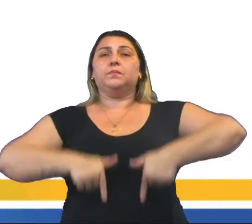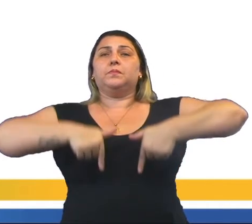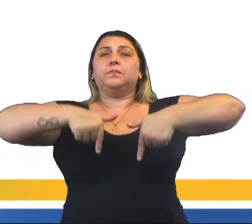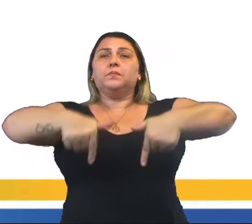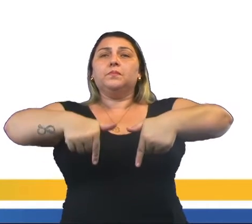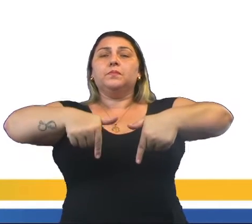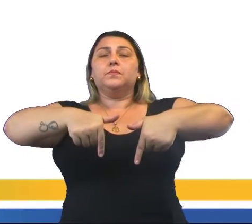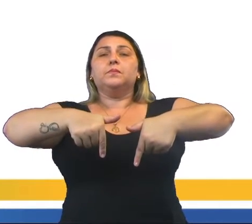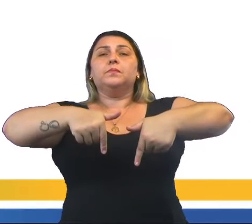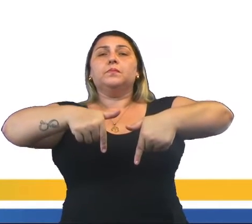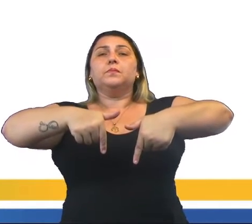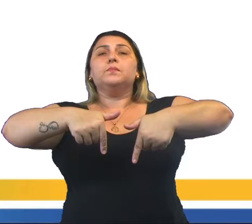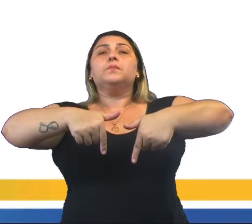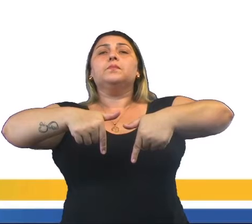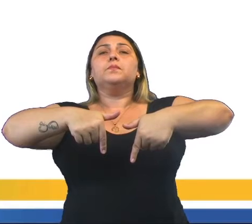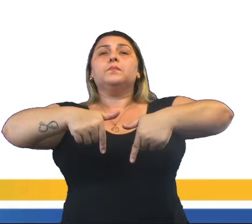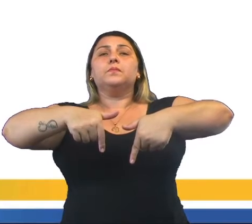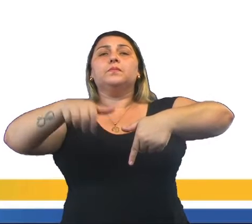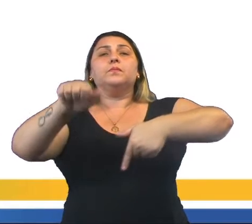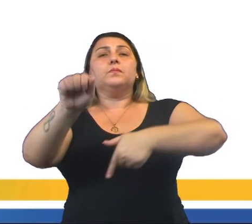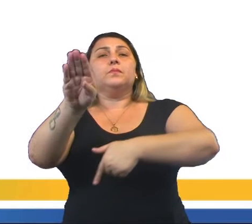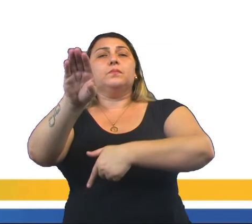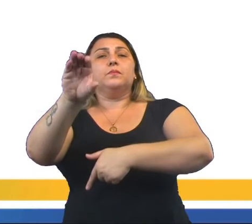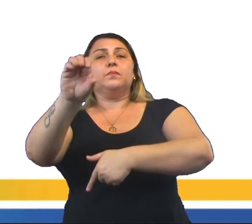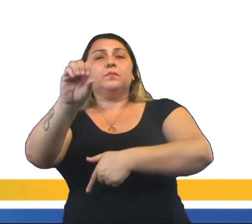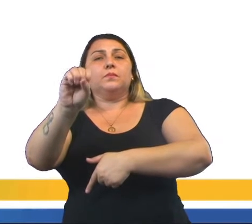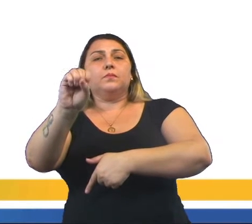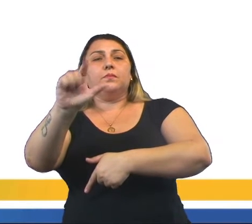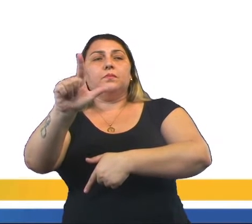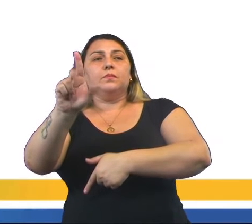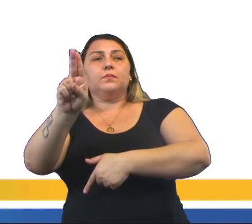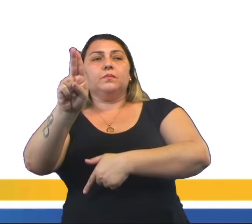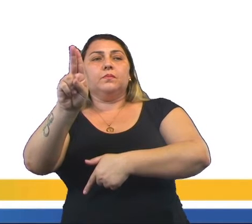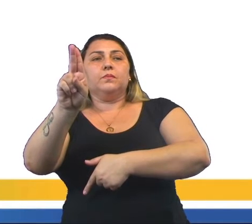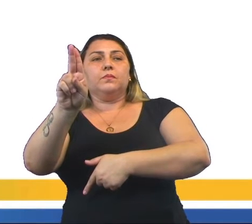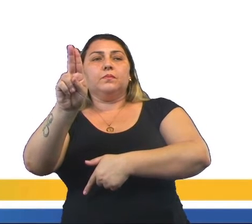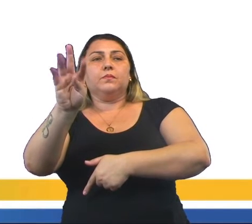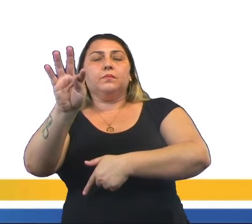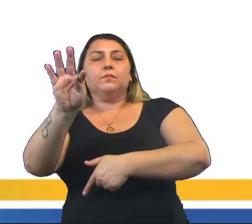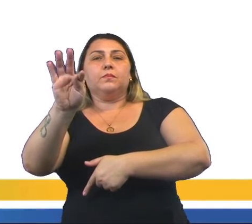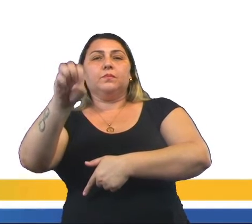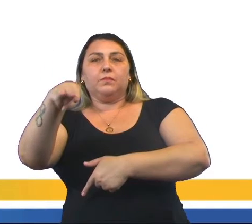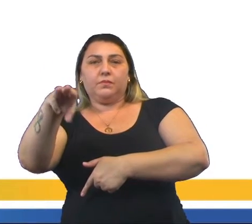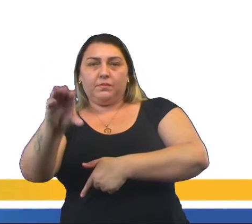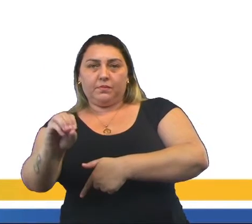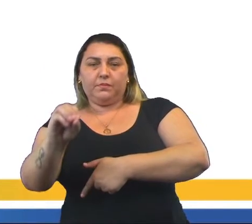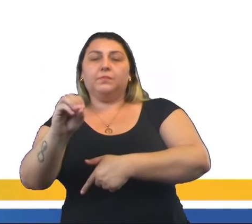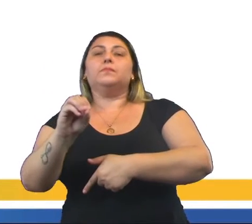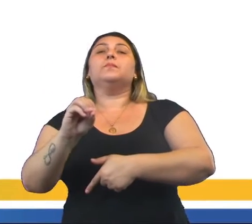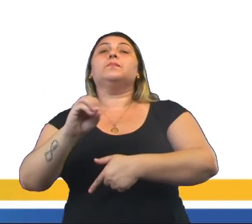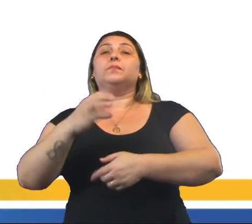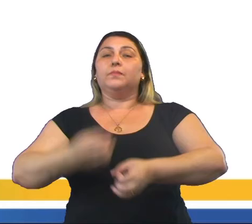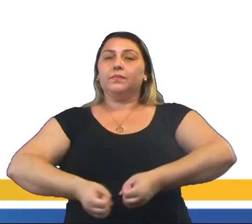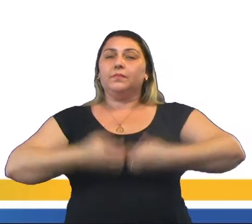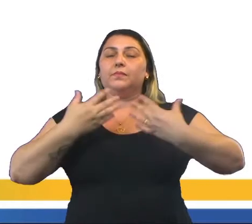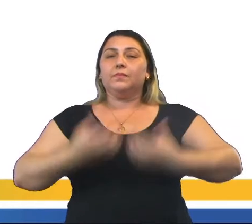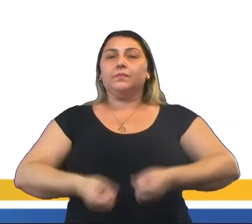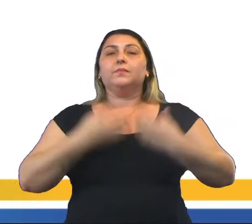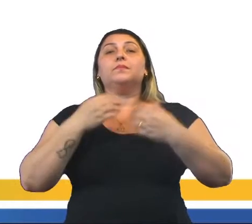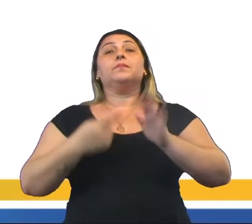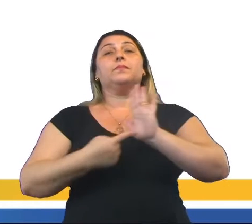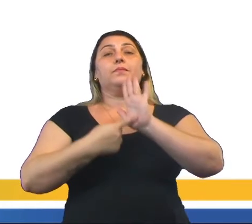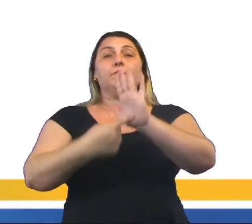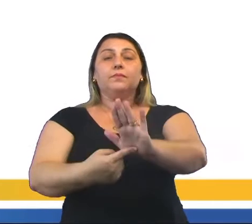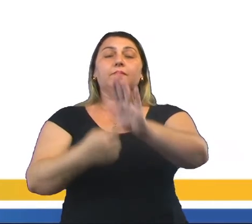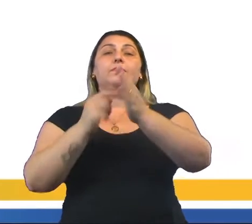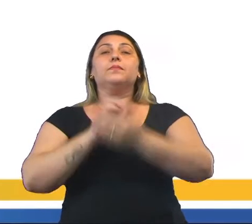lutas contra o absolutismo. E isso também era transposto em suas poesias, né? Elas mostravam